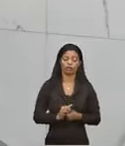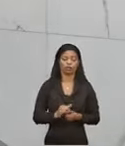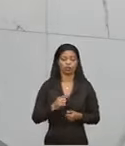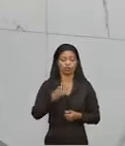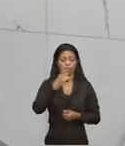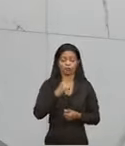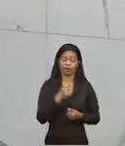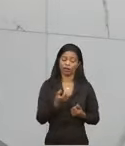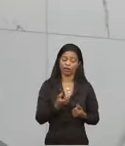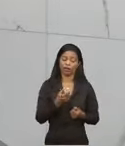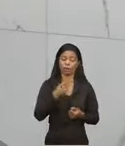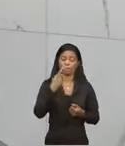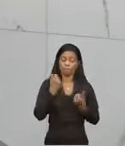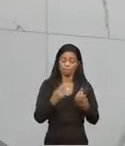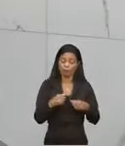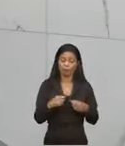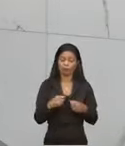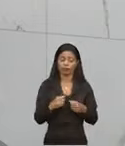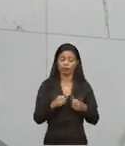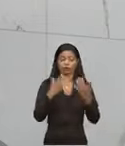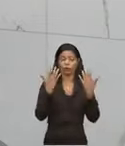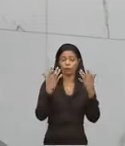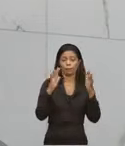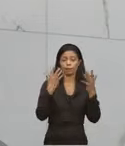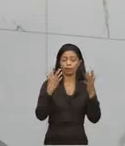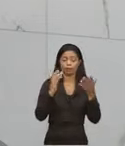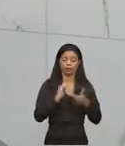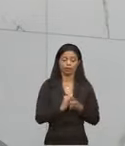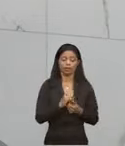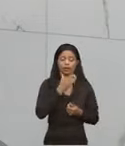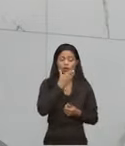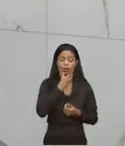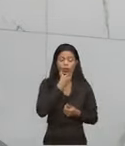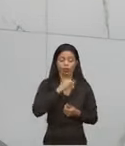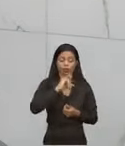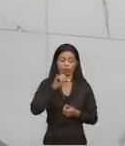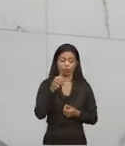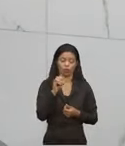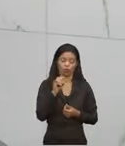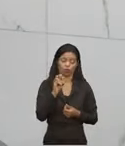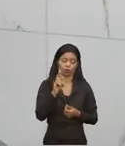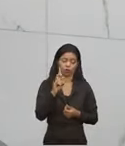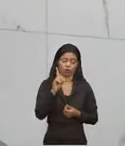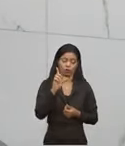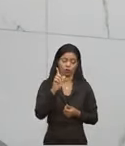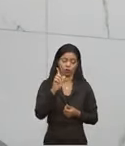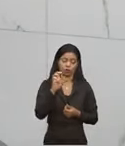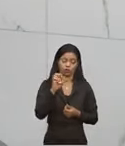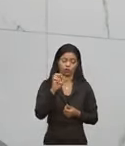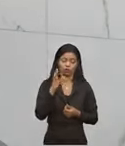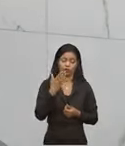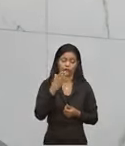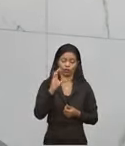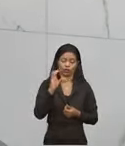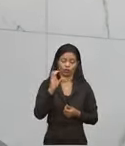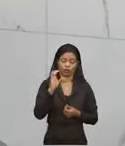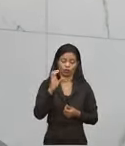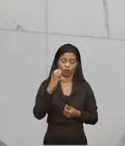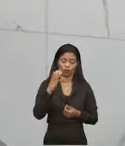de parabenizar também o nobre vereador Jorge Uveiro, secretário do esporte. Nos últimos